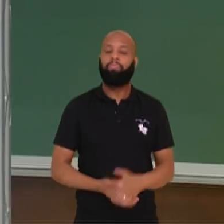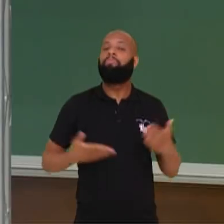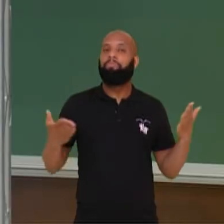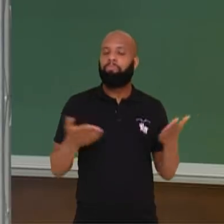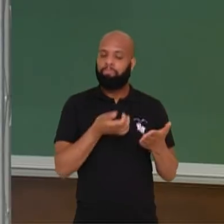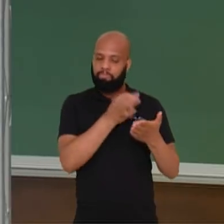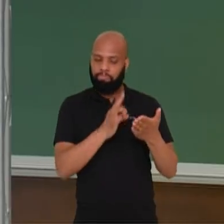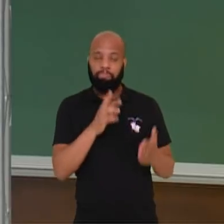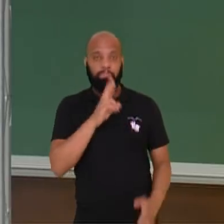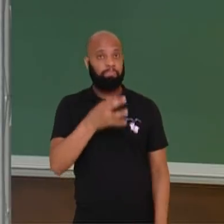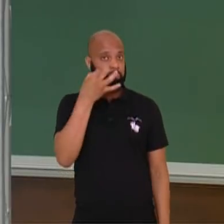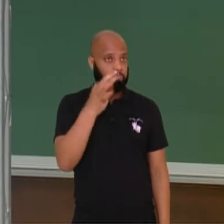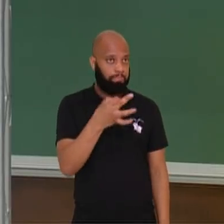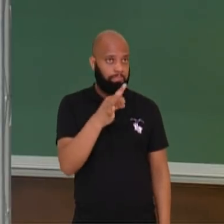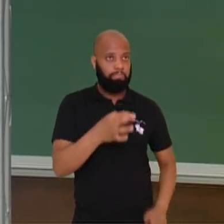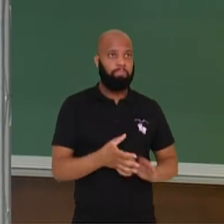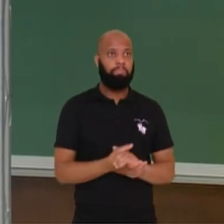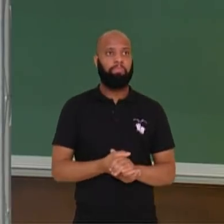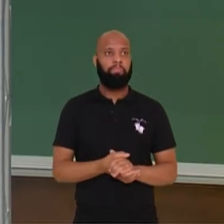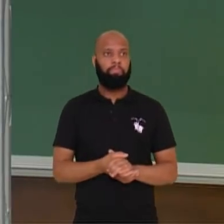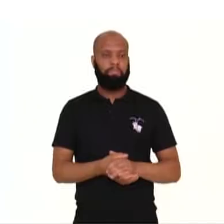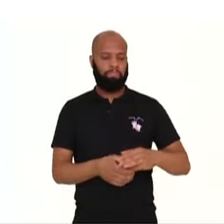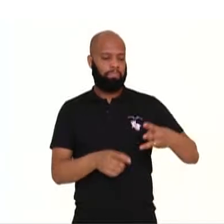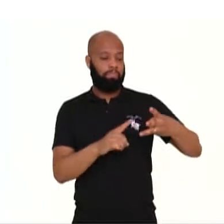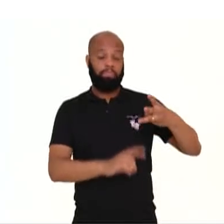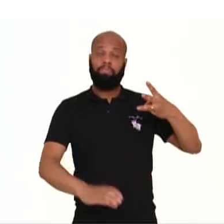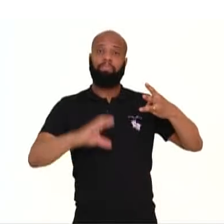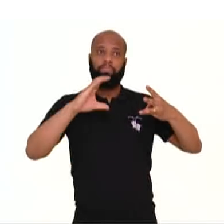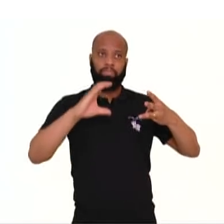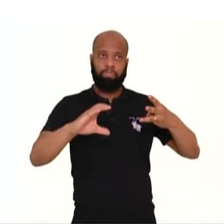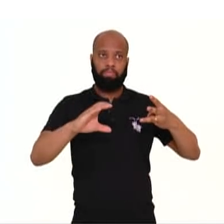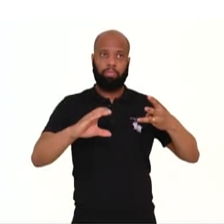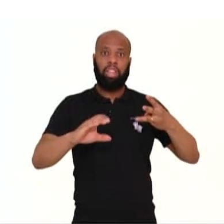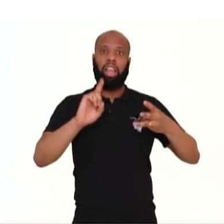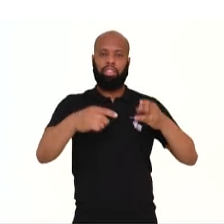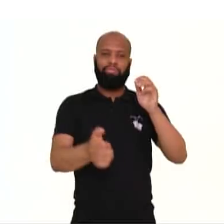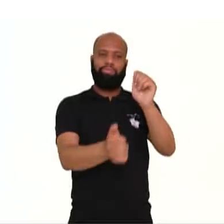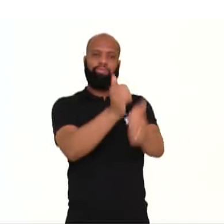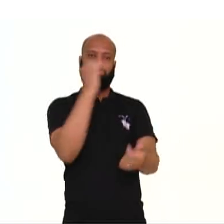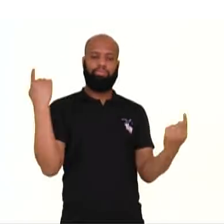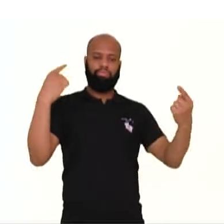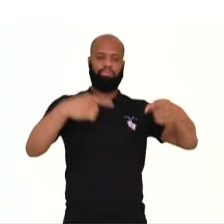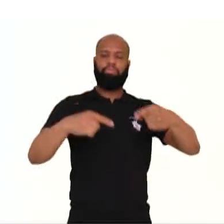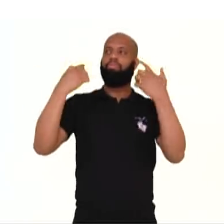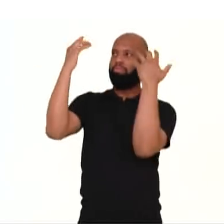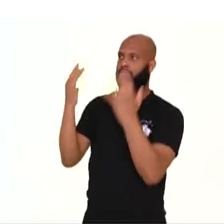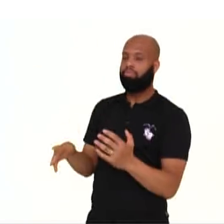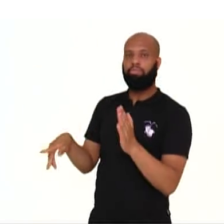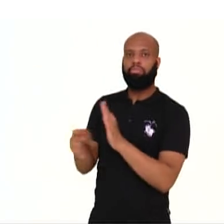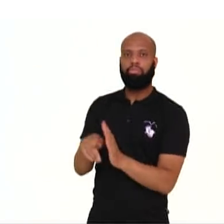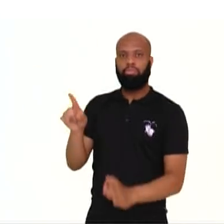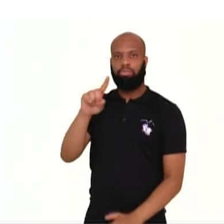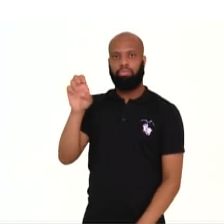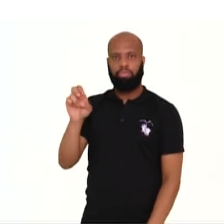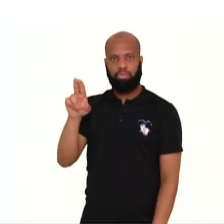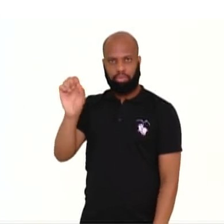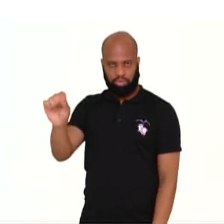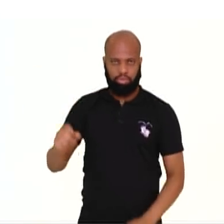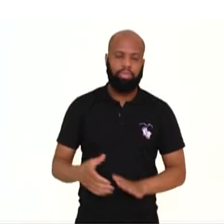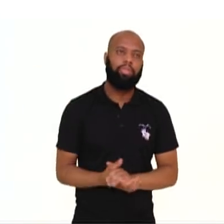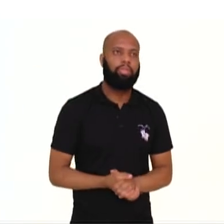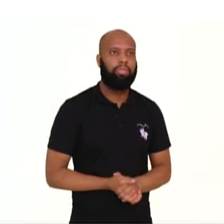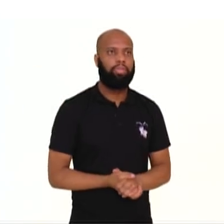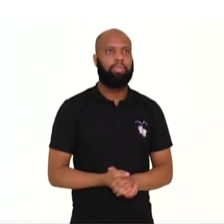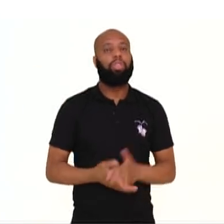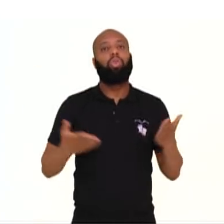Vamos à correção? Da atividade 4, alternativa correta, letra C, os Jogos Olímpicos eram uma celebração a Zeus. Muito